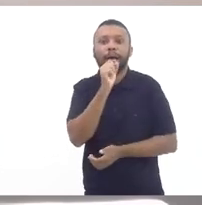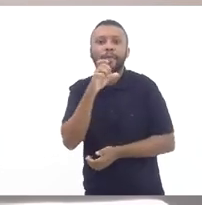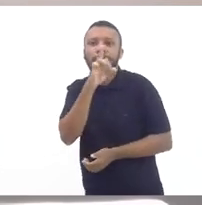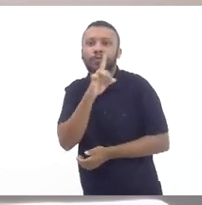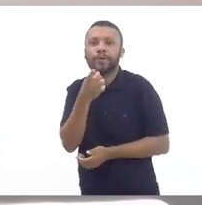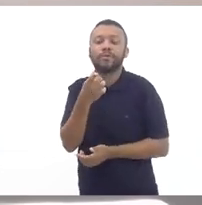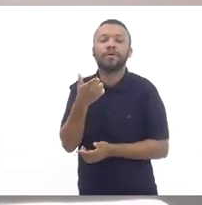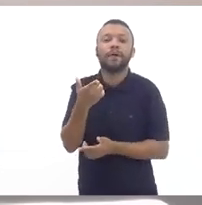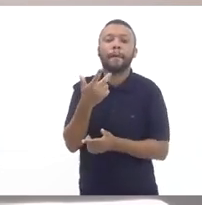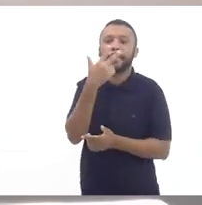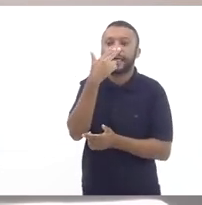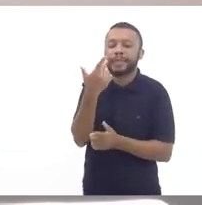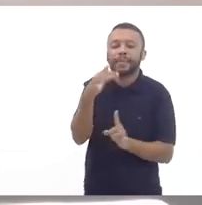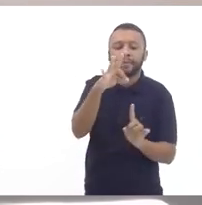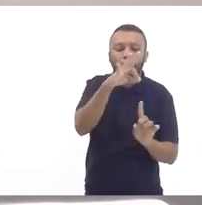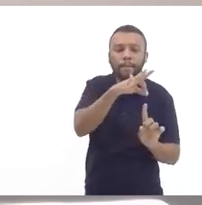fica